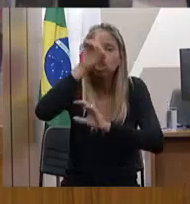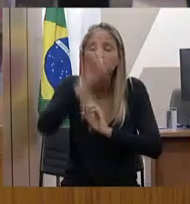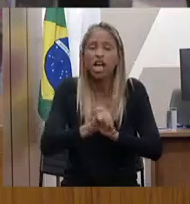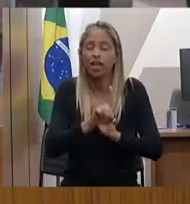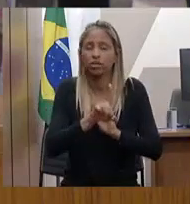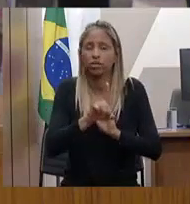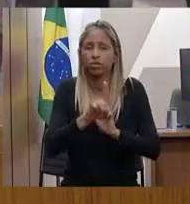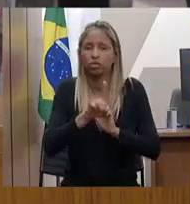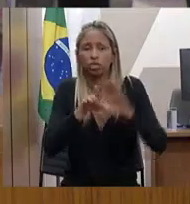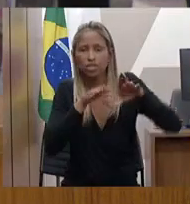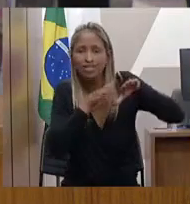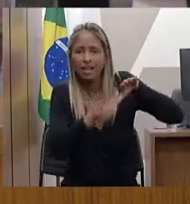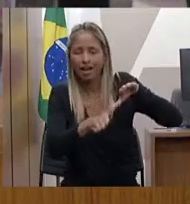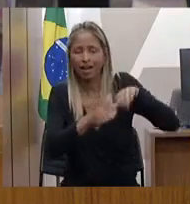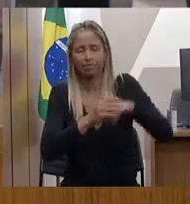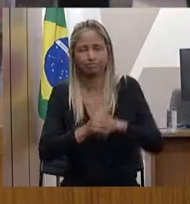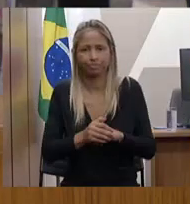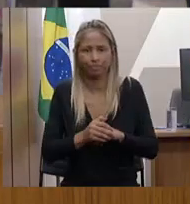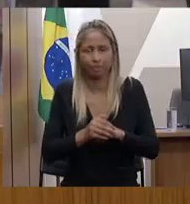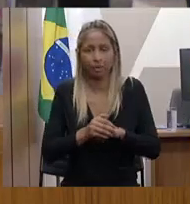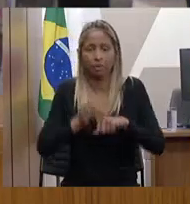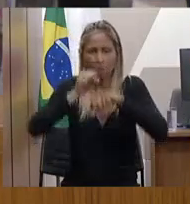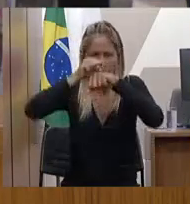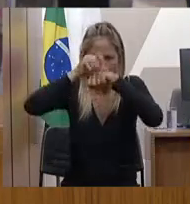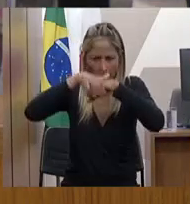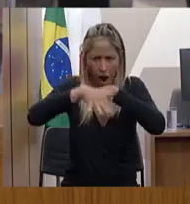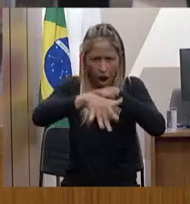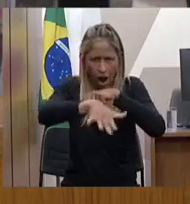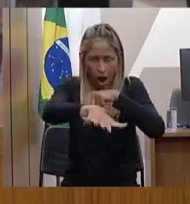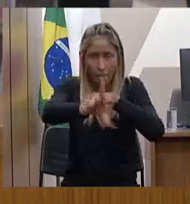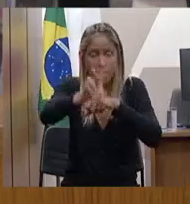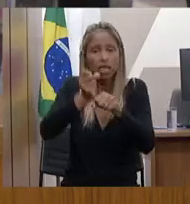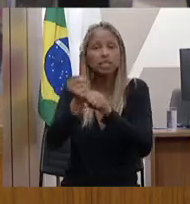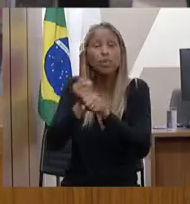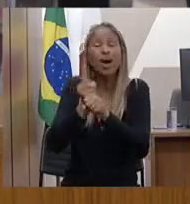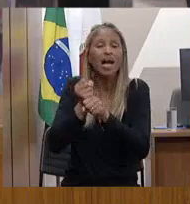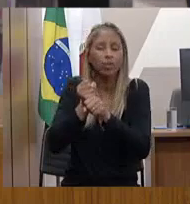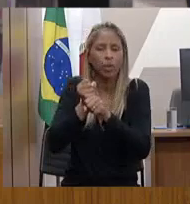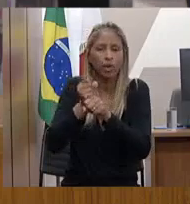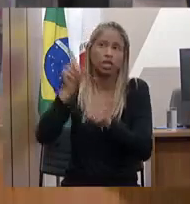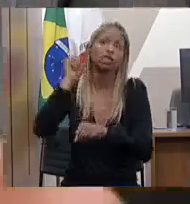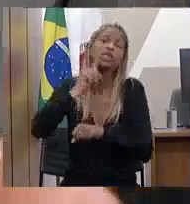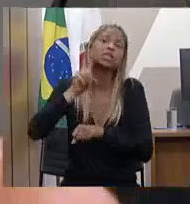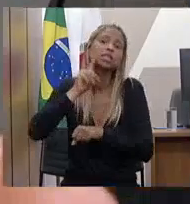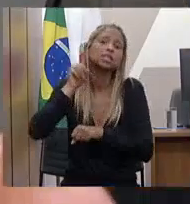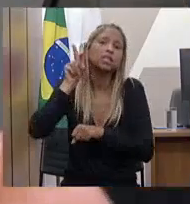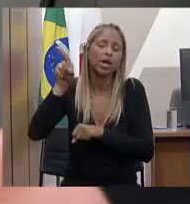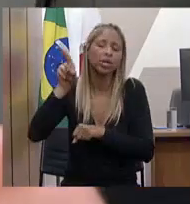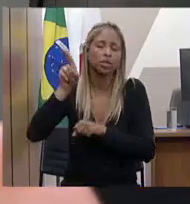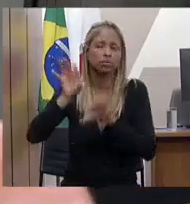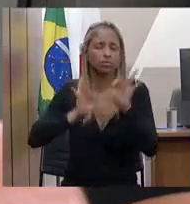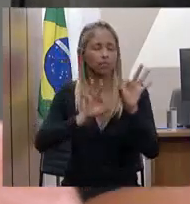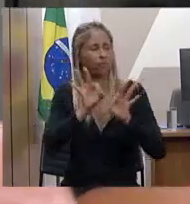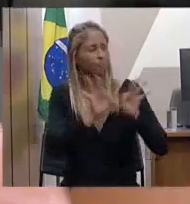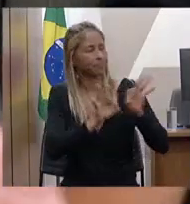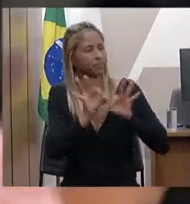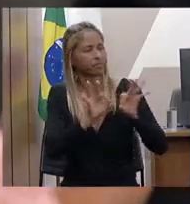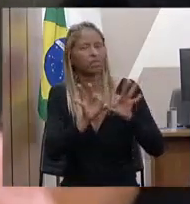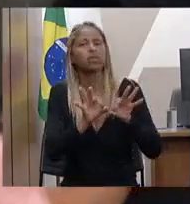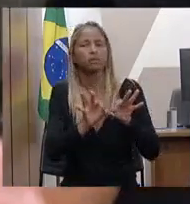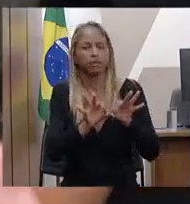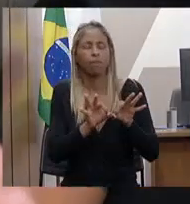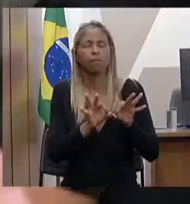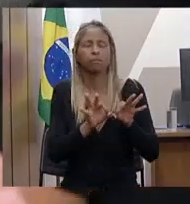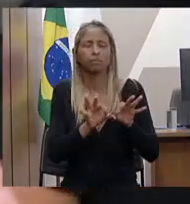enterrar seus mortos logo após o rompimento o mesmo ano os Estados Unidos elaborou é